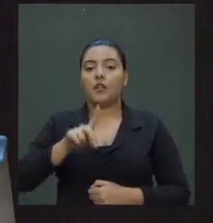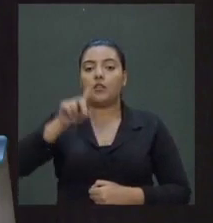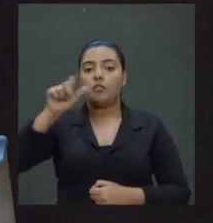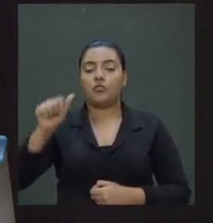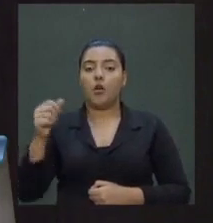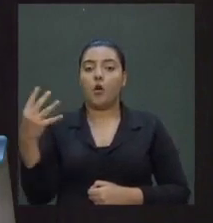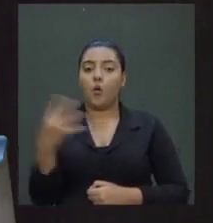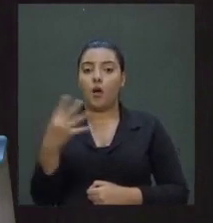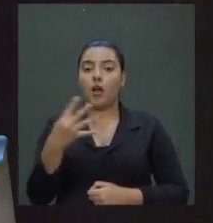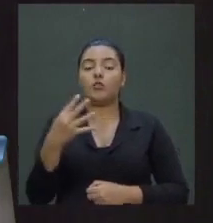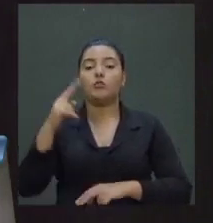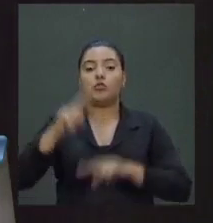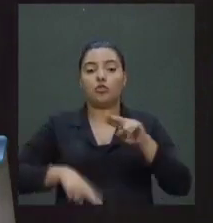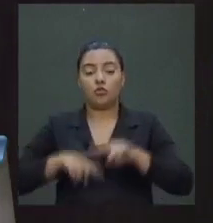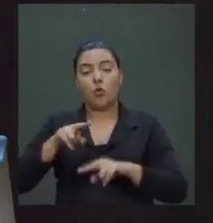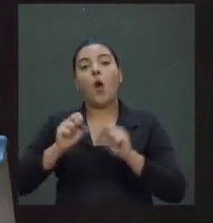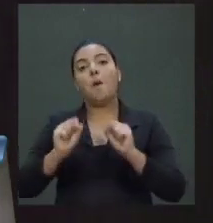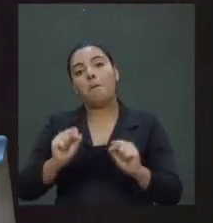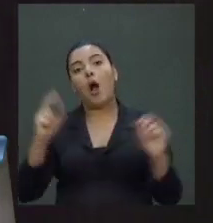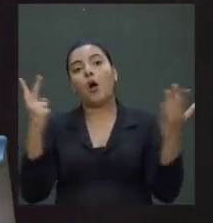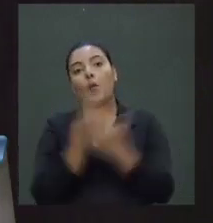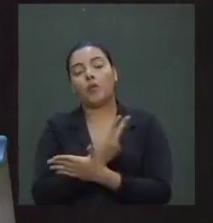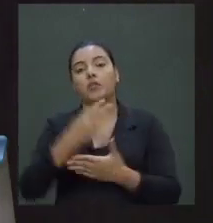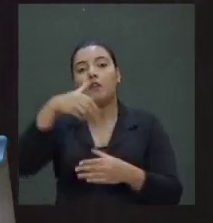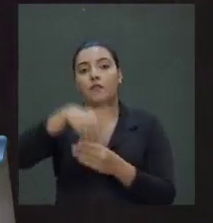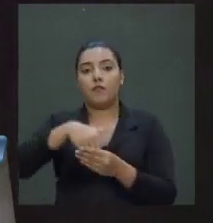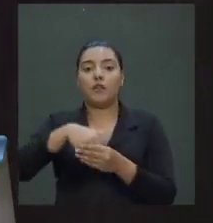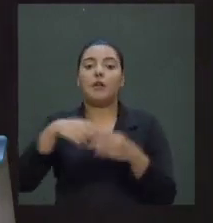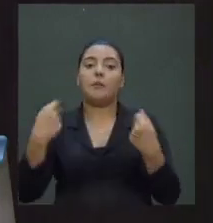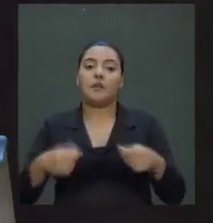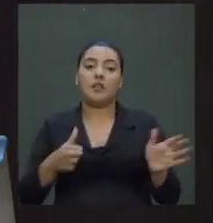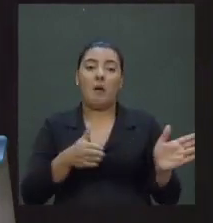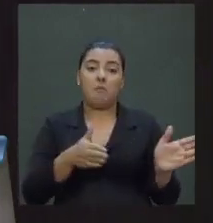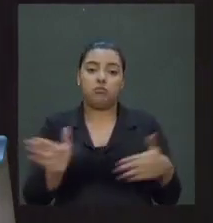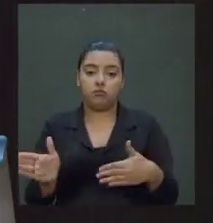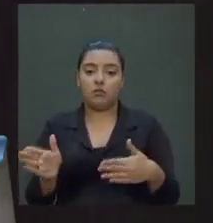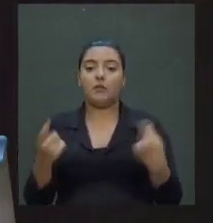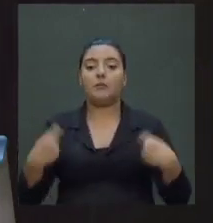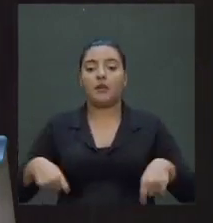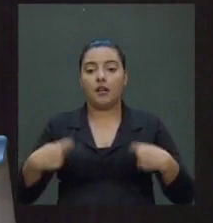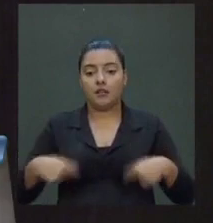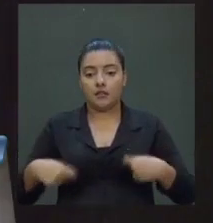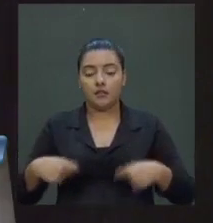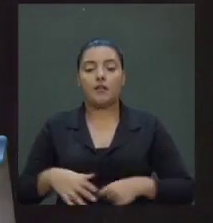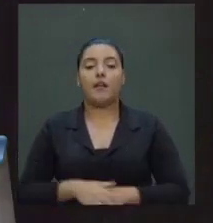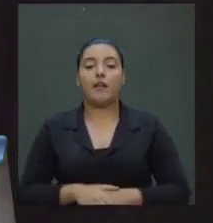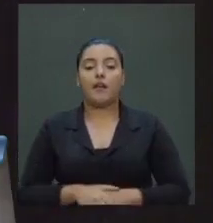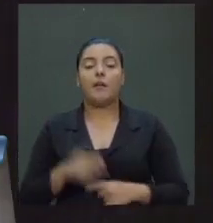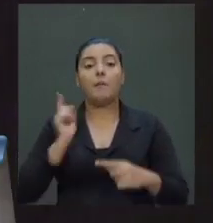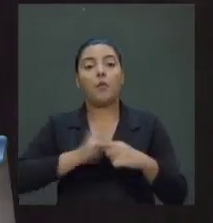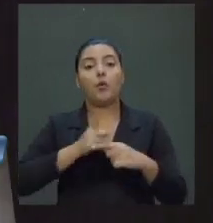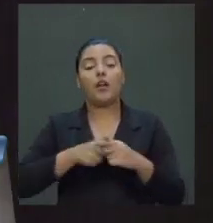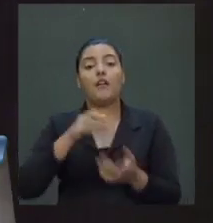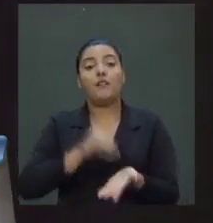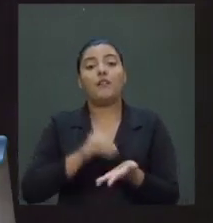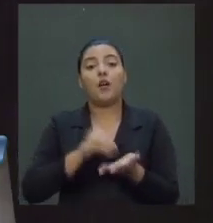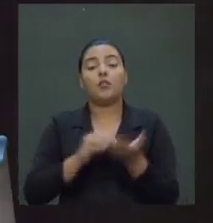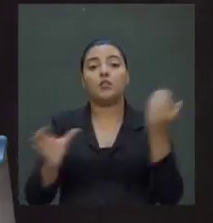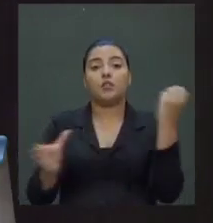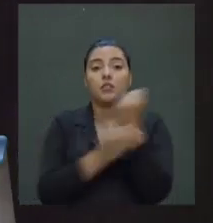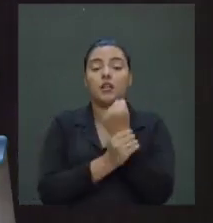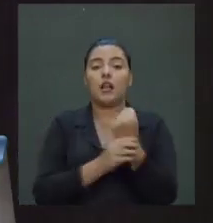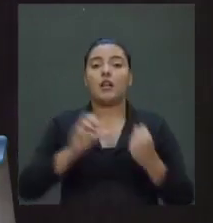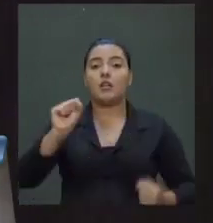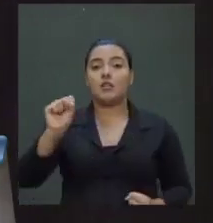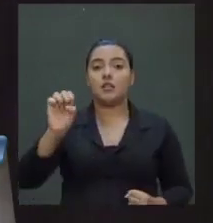julho, essa matéria pode vir à votação. Tem que ser adiada essa votação. em razão da insegurança que a própria